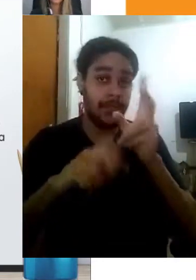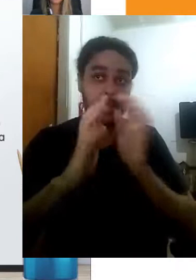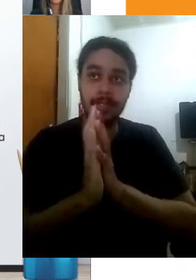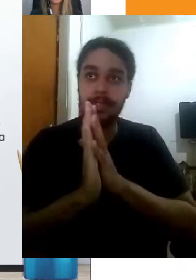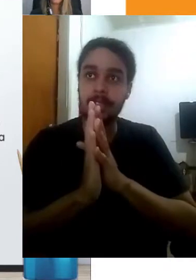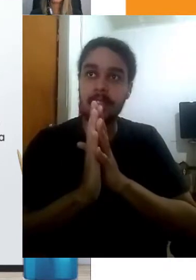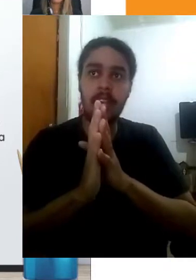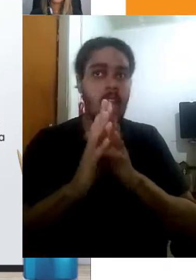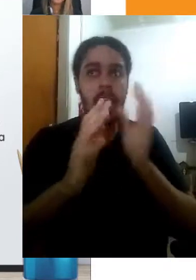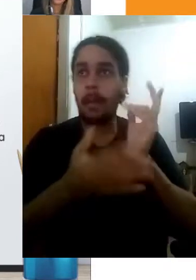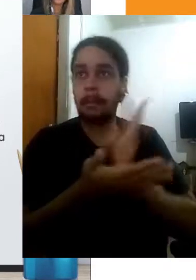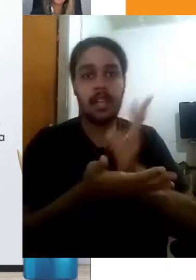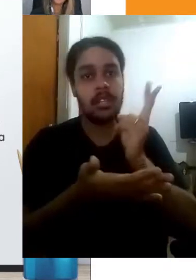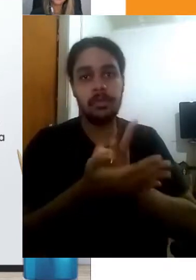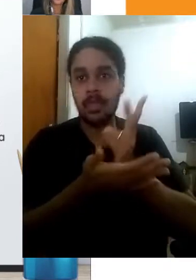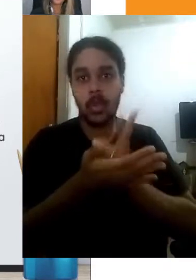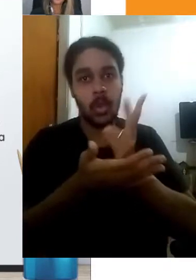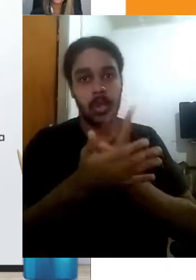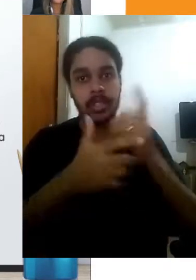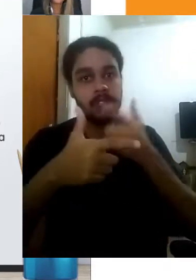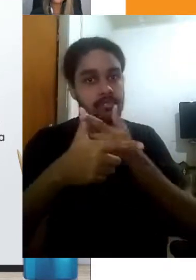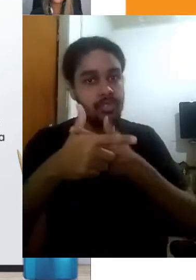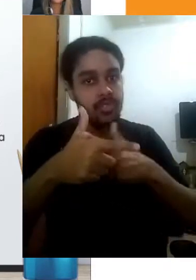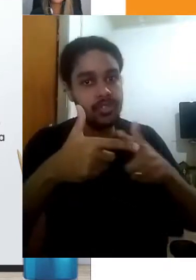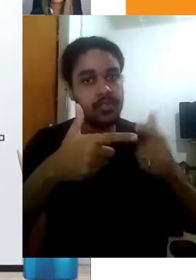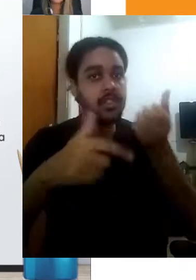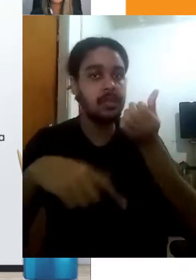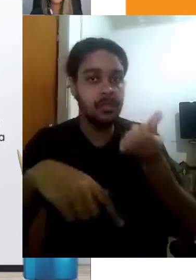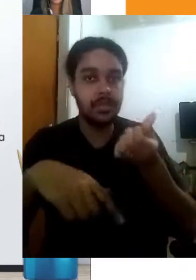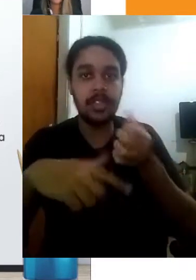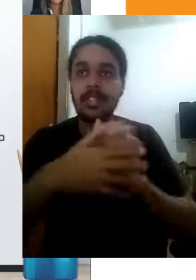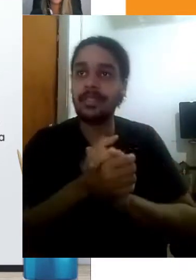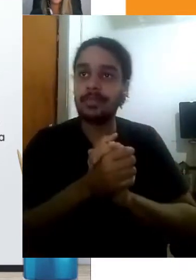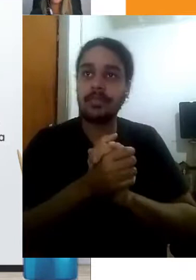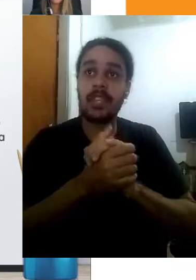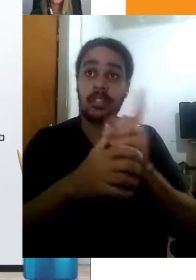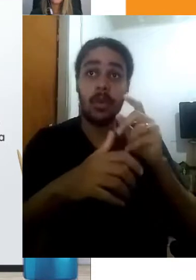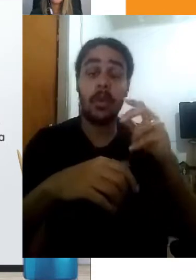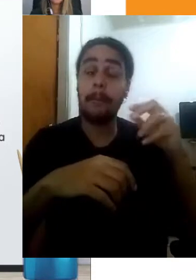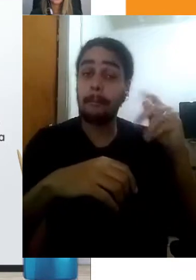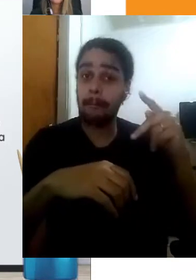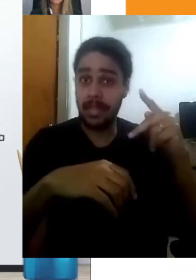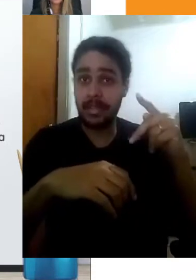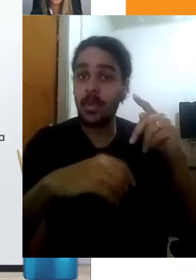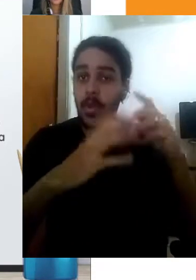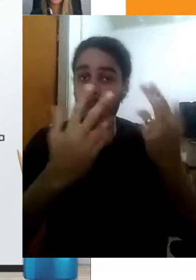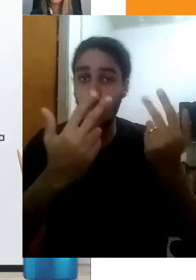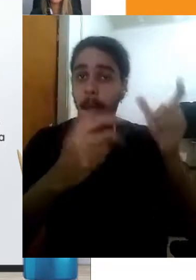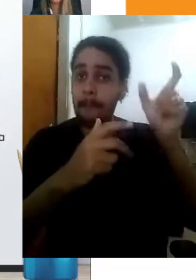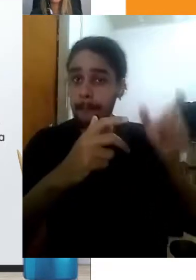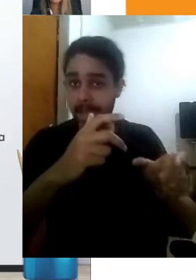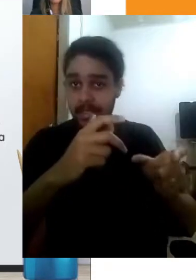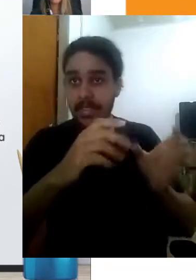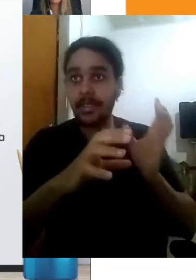exemplo anterior. Então, vamos usar os dados do exemplo anterior, mas calcular o peso dessa pessoa na Lua. Logo, o peso será a massa da